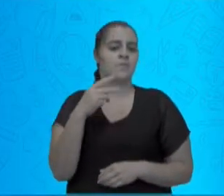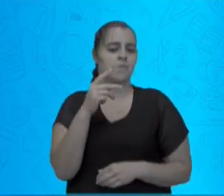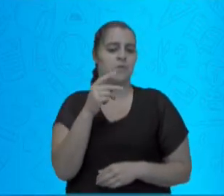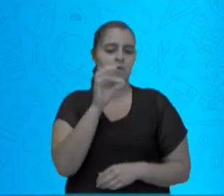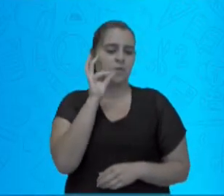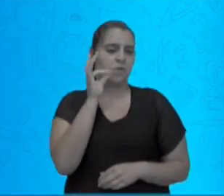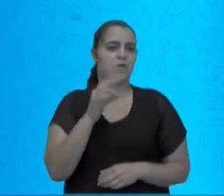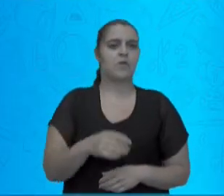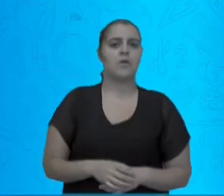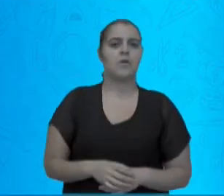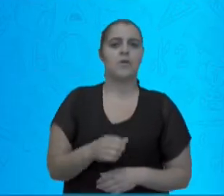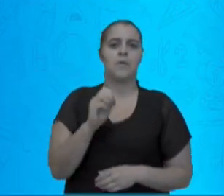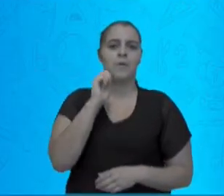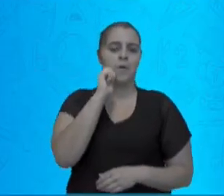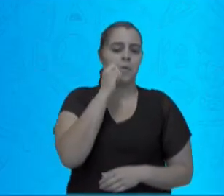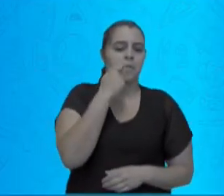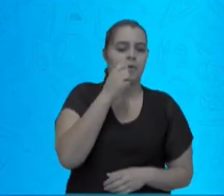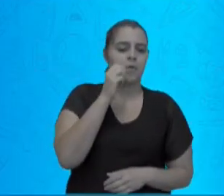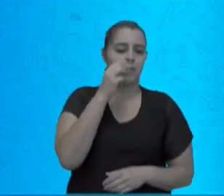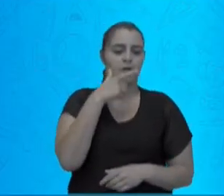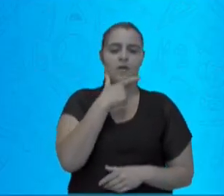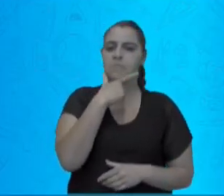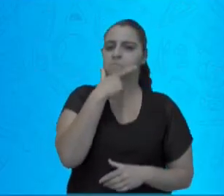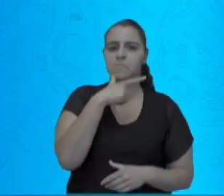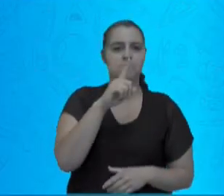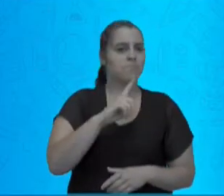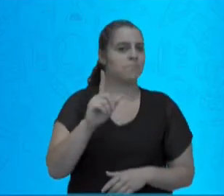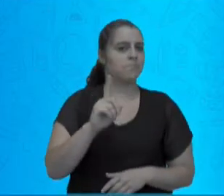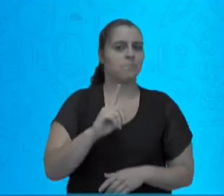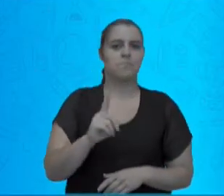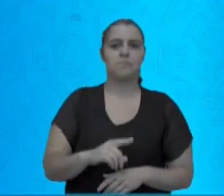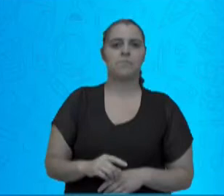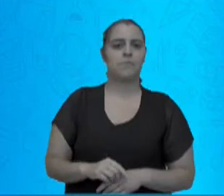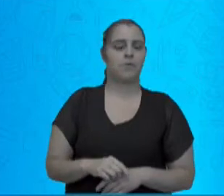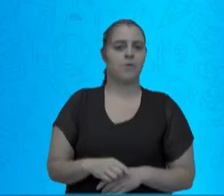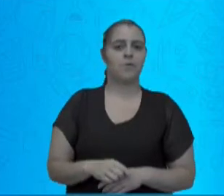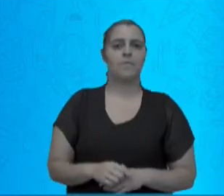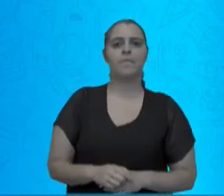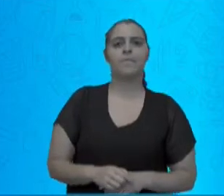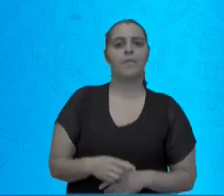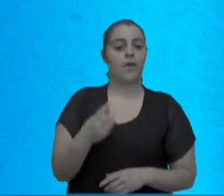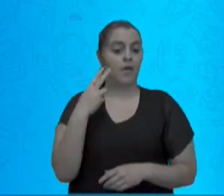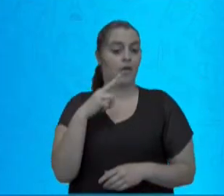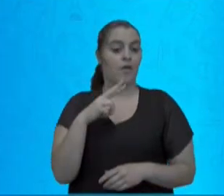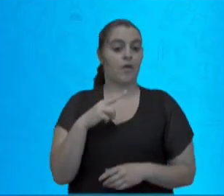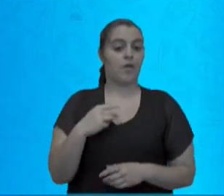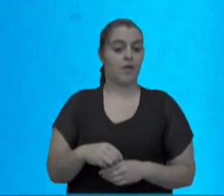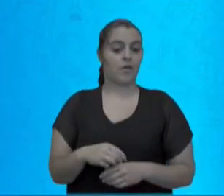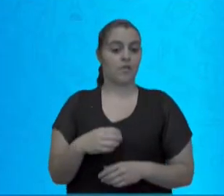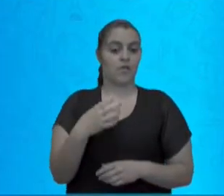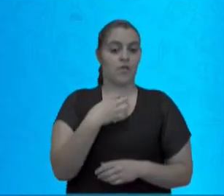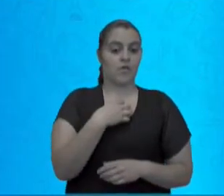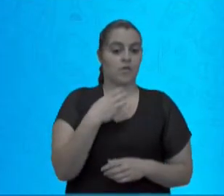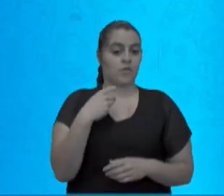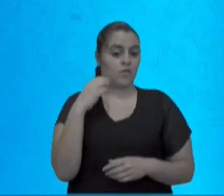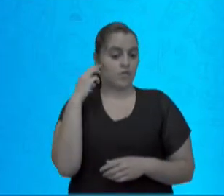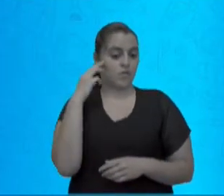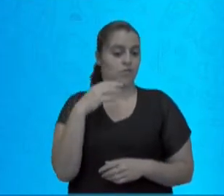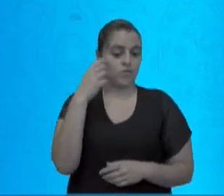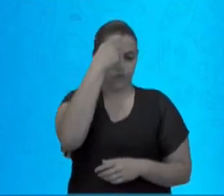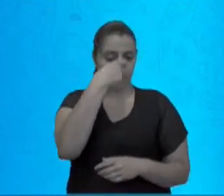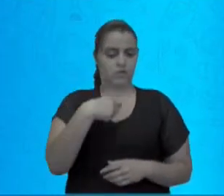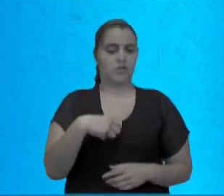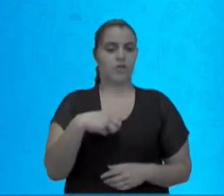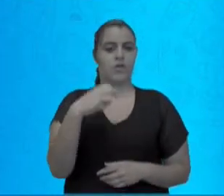não é o pão de queijo? Isso é nossa identidade cultural. Então,